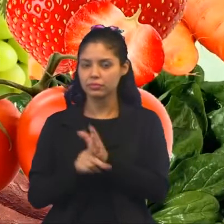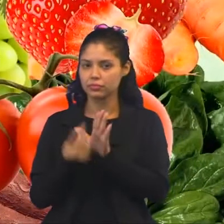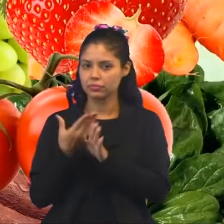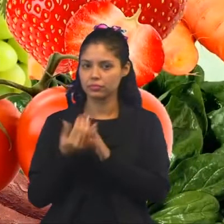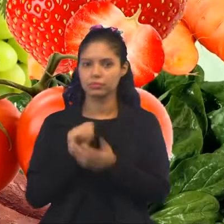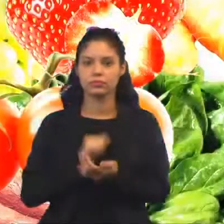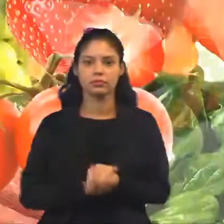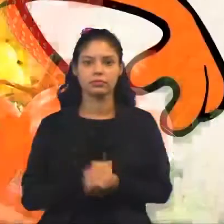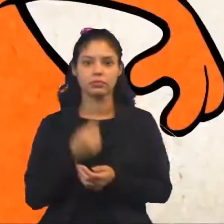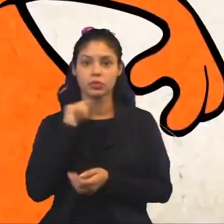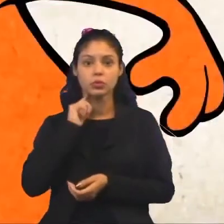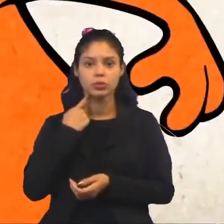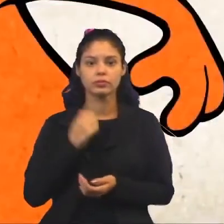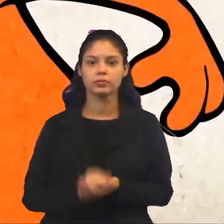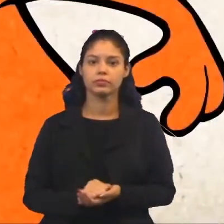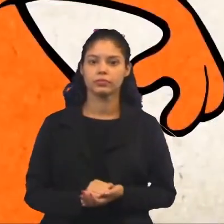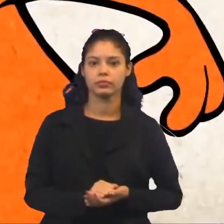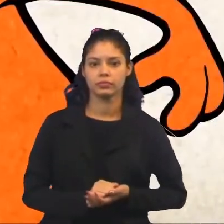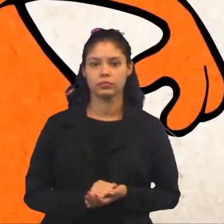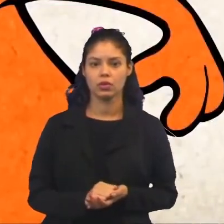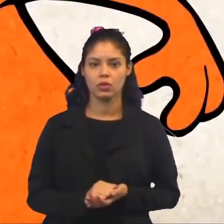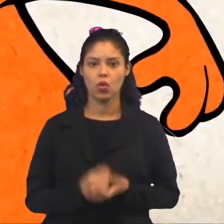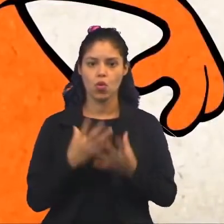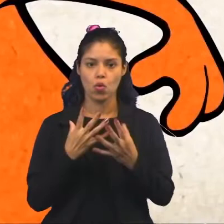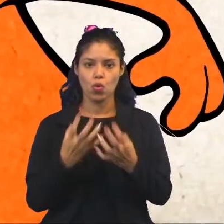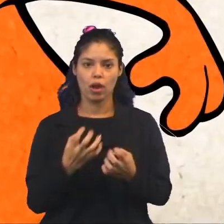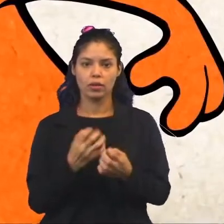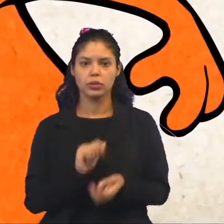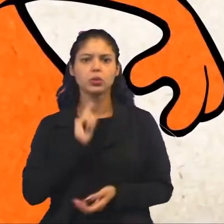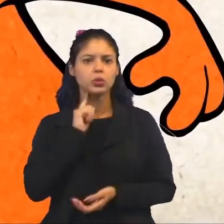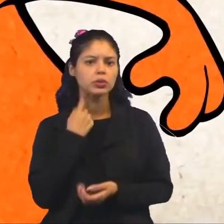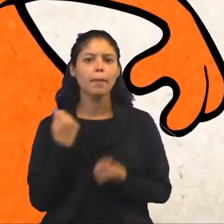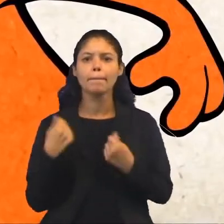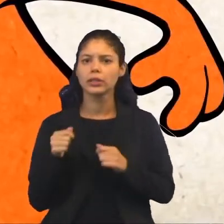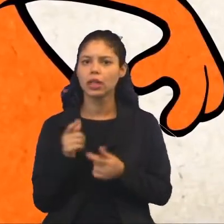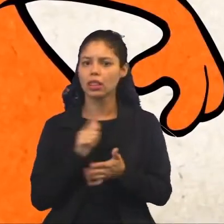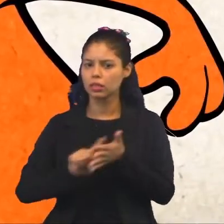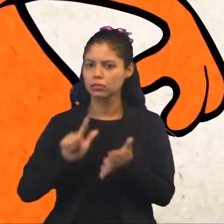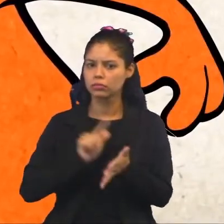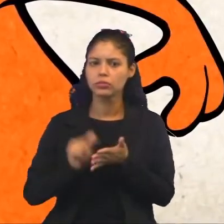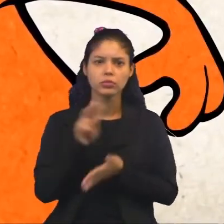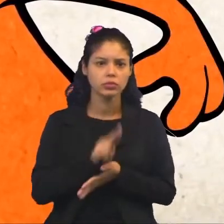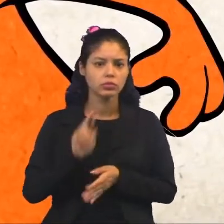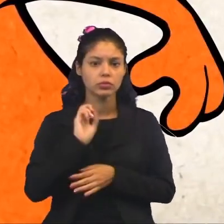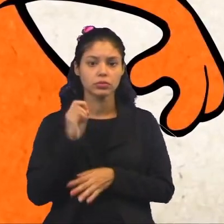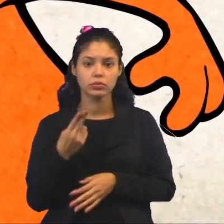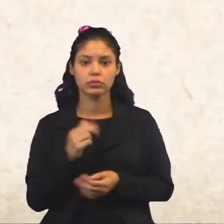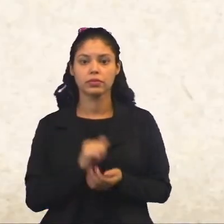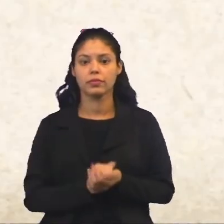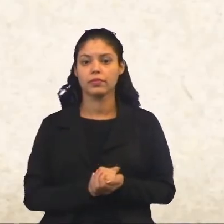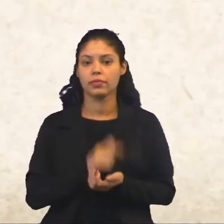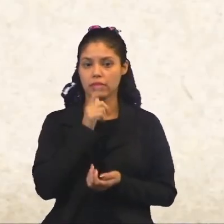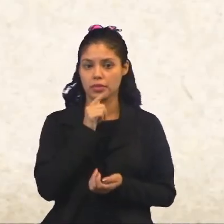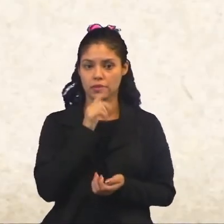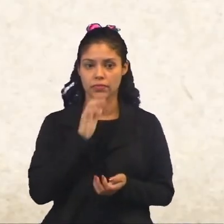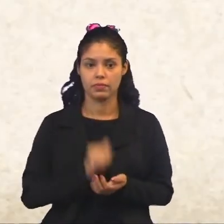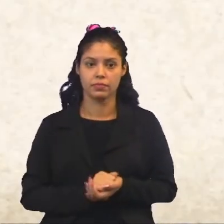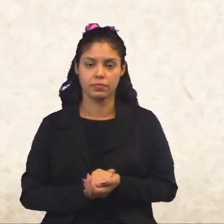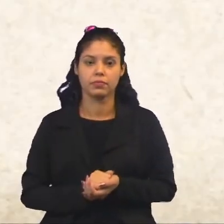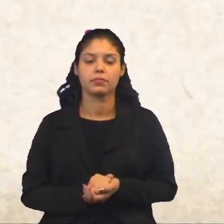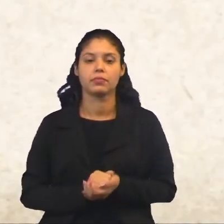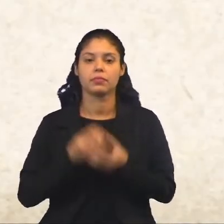ao invés de lixo. Os resíduos secos, se estiverem sujos, devem ser limpos com papel usado ou com água de reuso. E